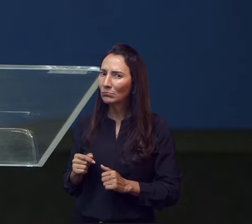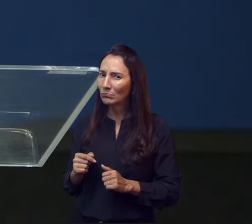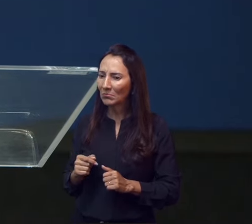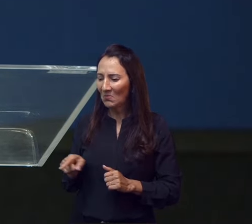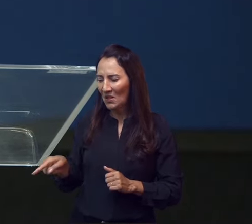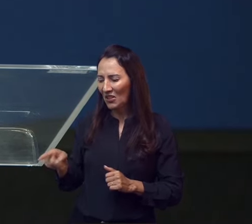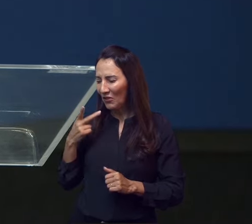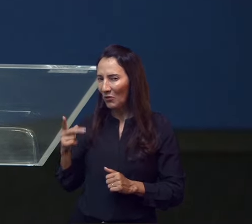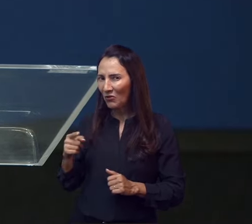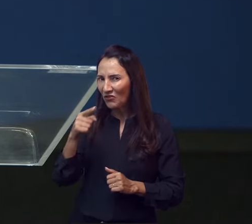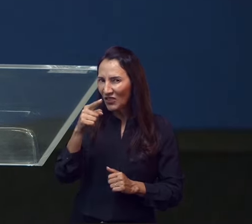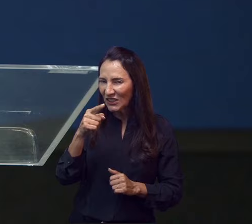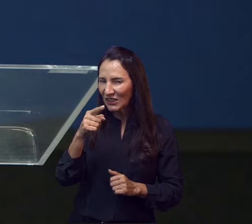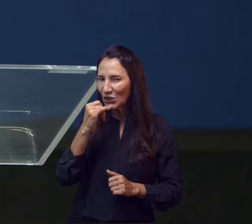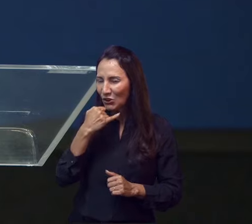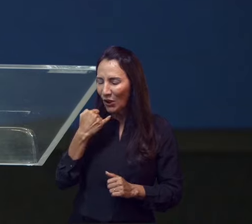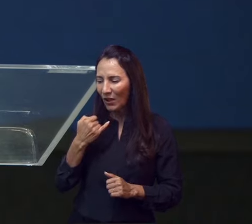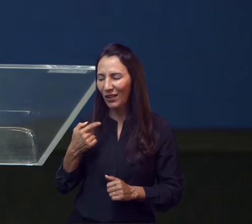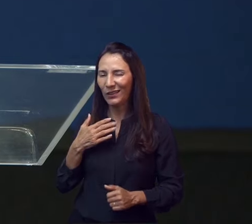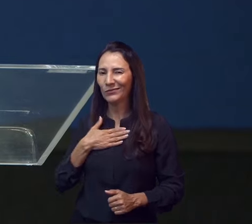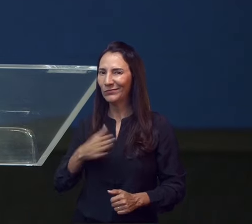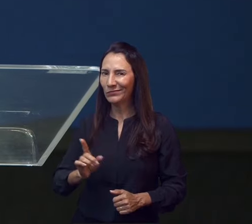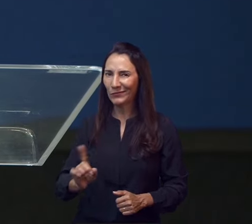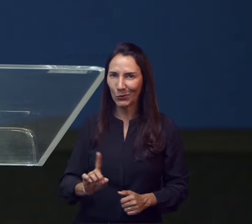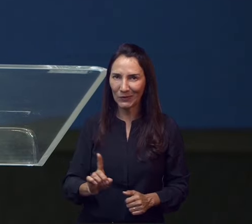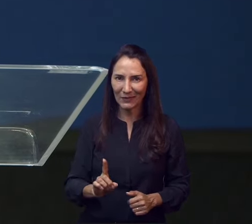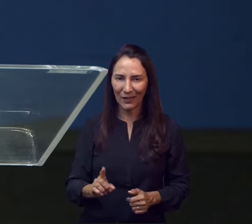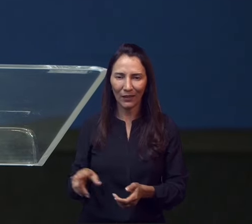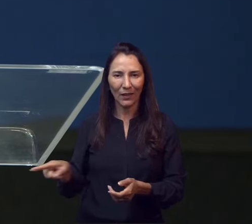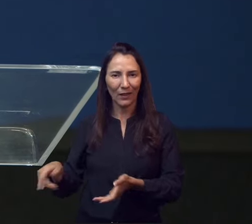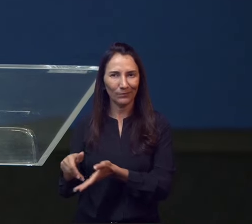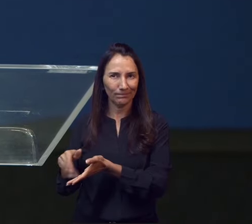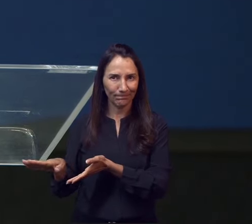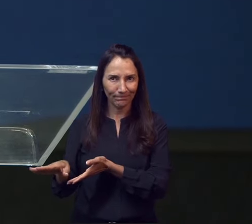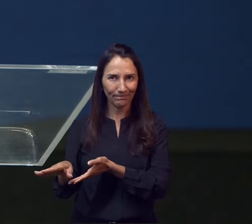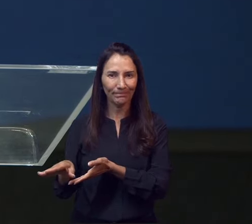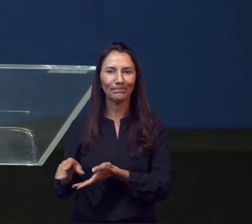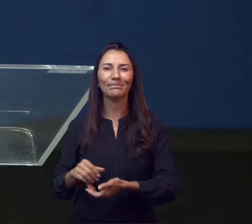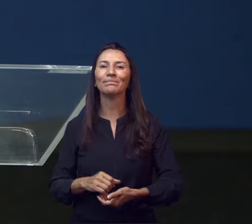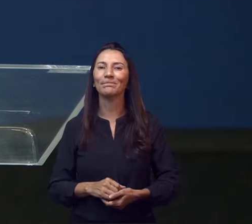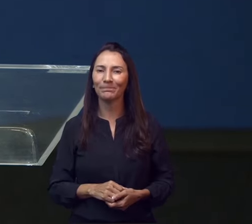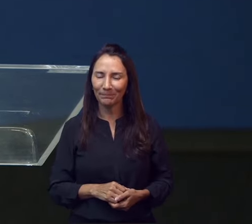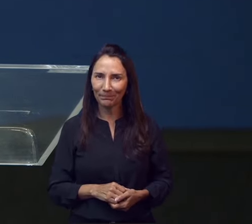deixa partir e graças a Deus partiu